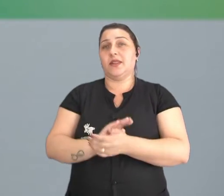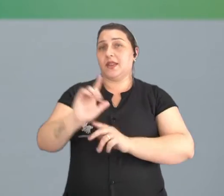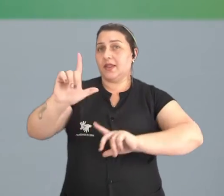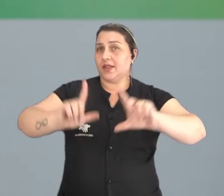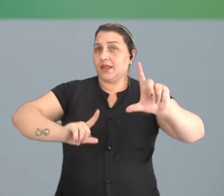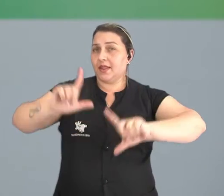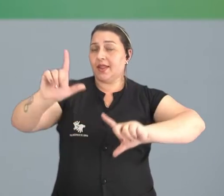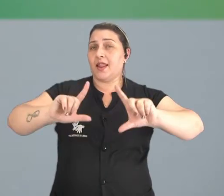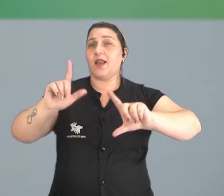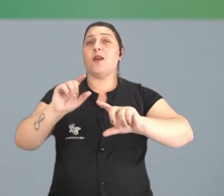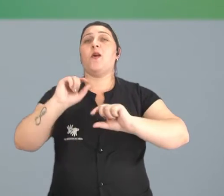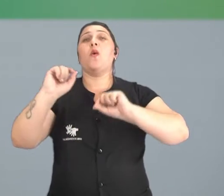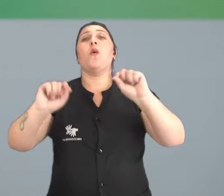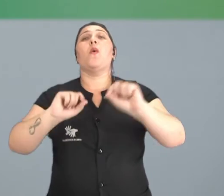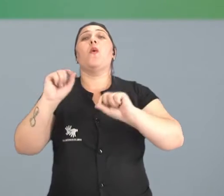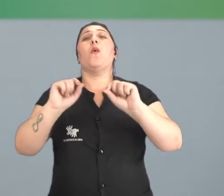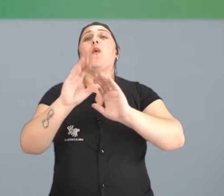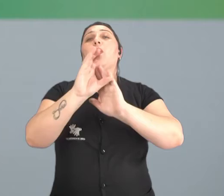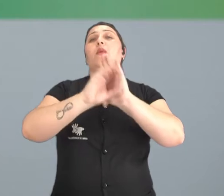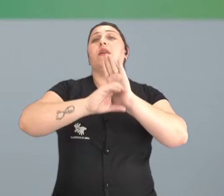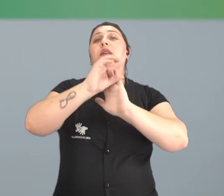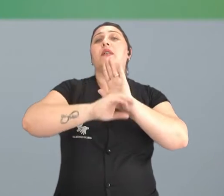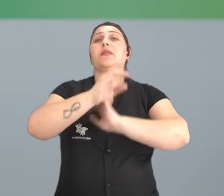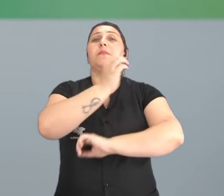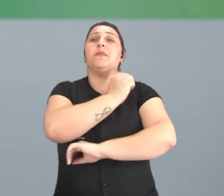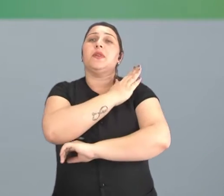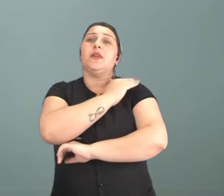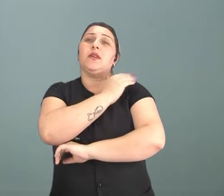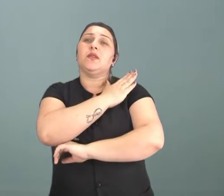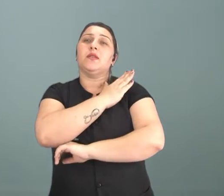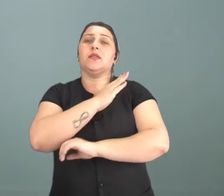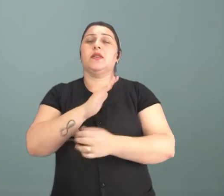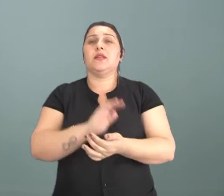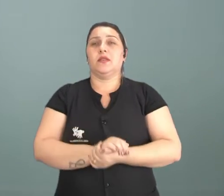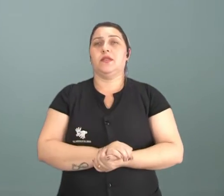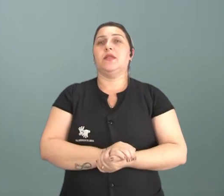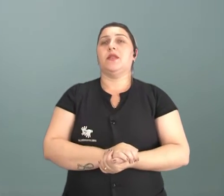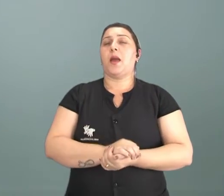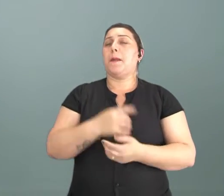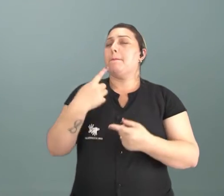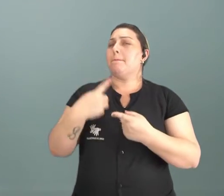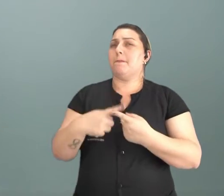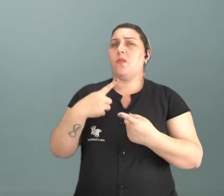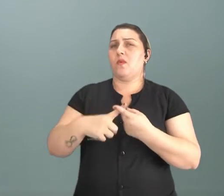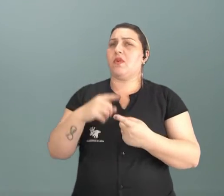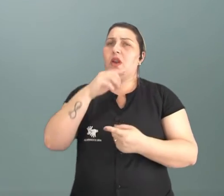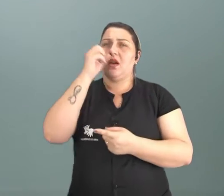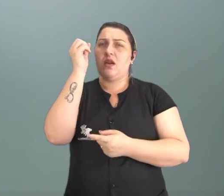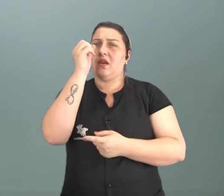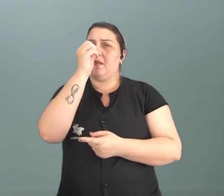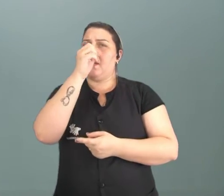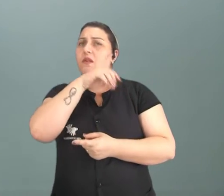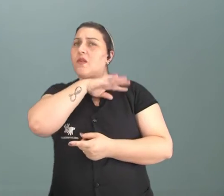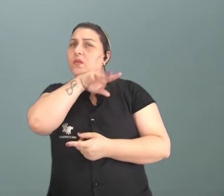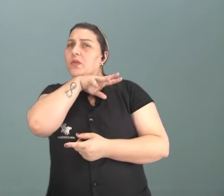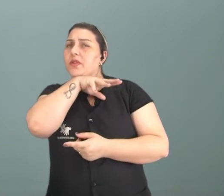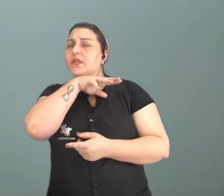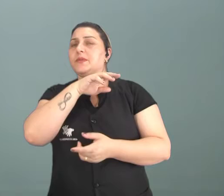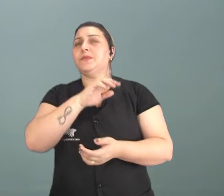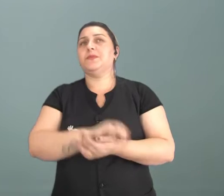telinha o conceito de preconceito. A gente entender um pouquinho mais o que é isso, tá? E por que ele é tão ruim. Vamos